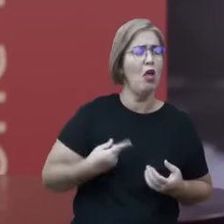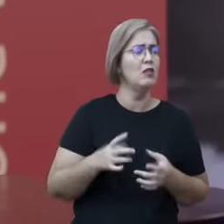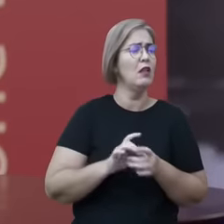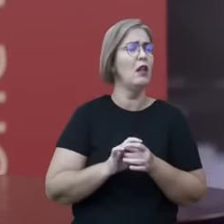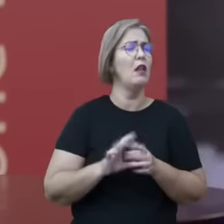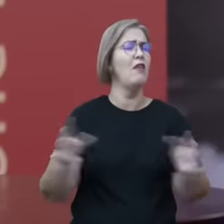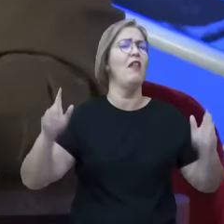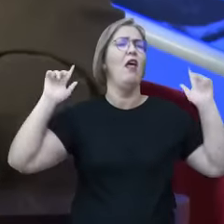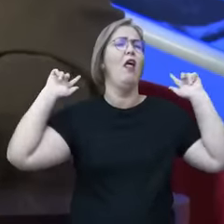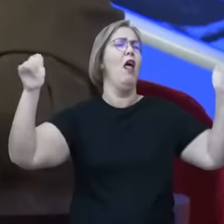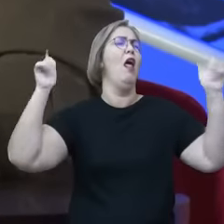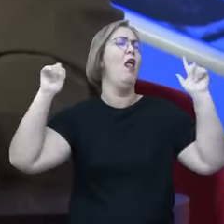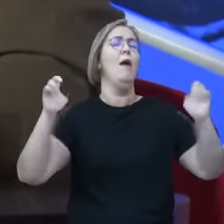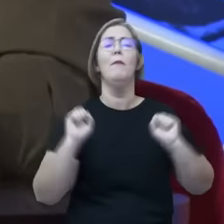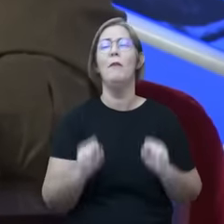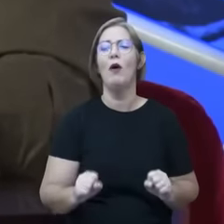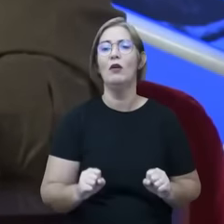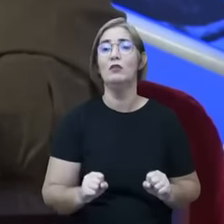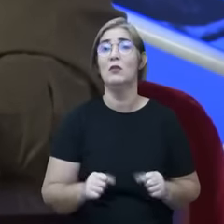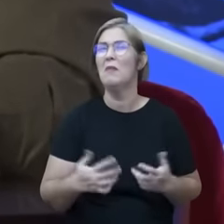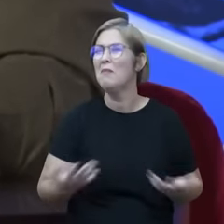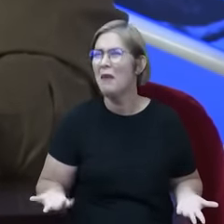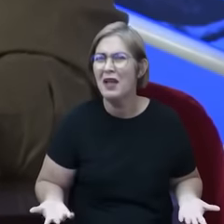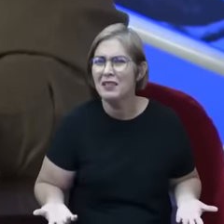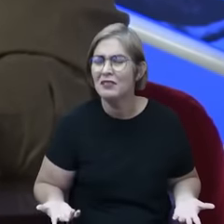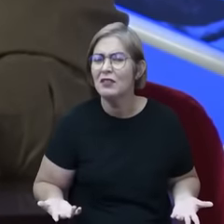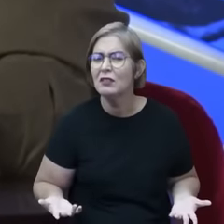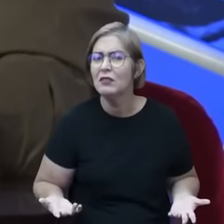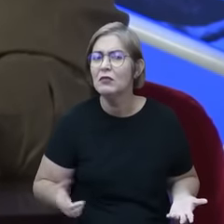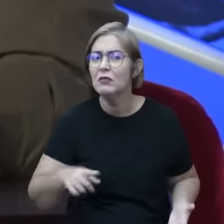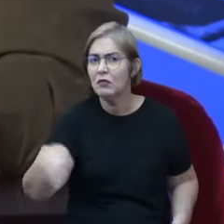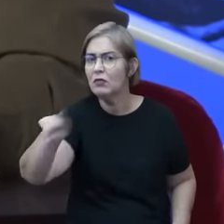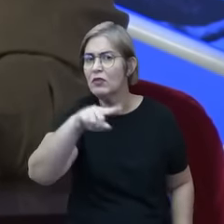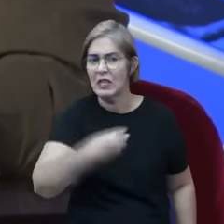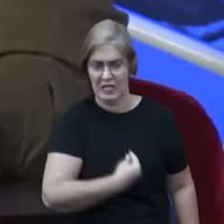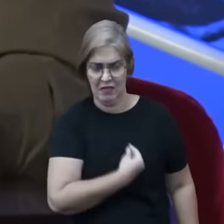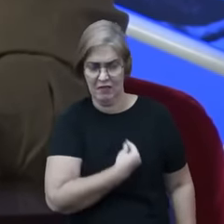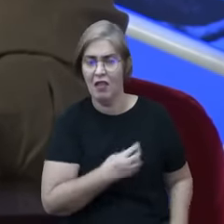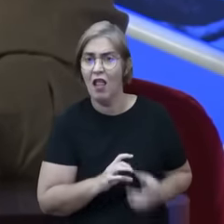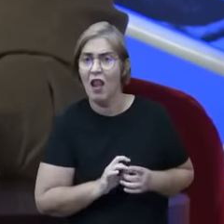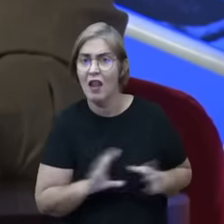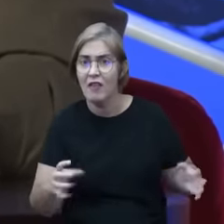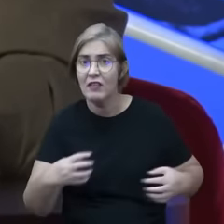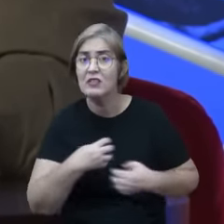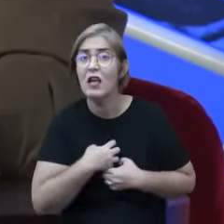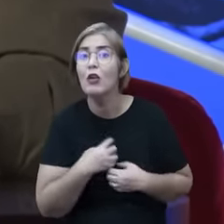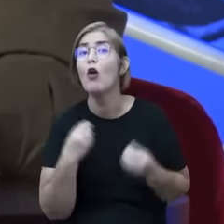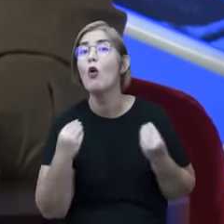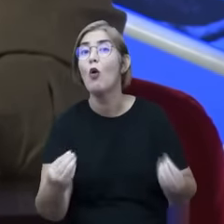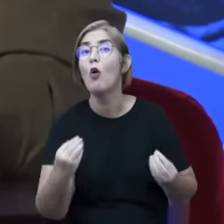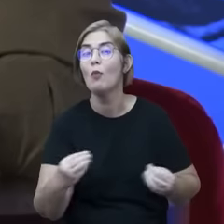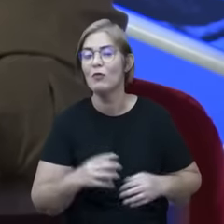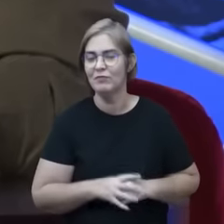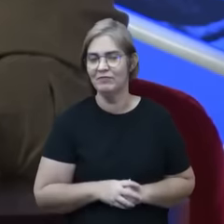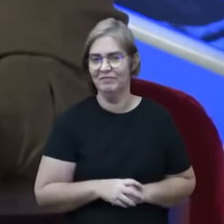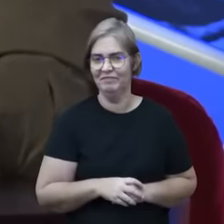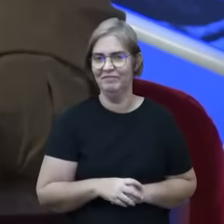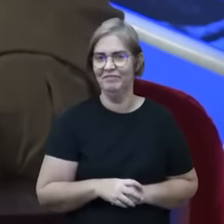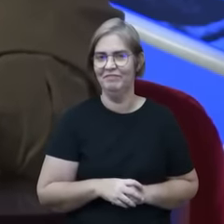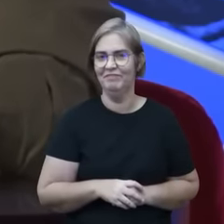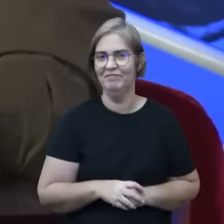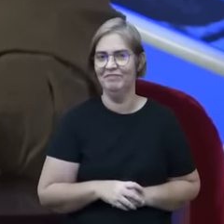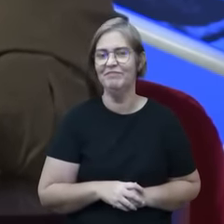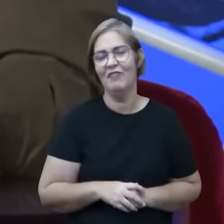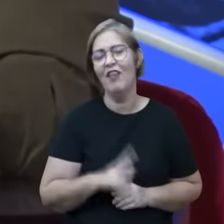cantiano, não é suficiente para garantir a nossa ação moral. Esse dever se esgota justamente